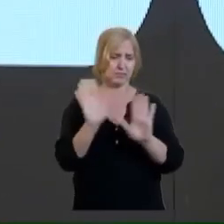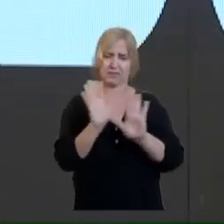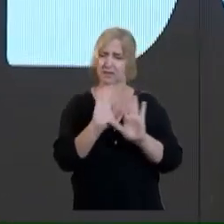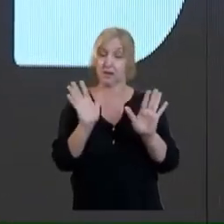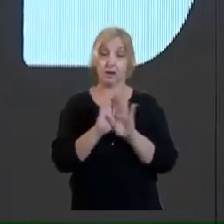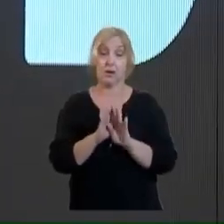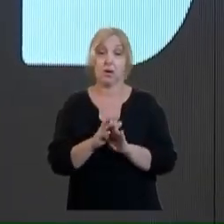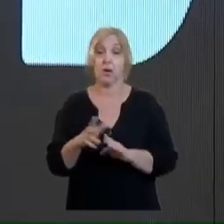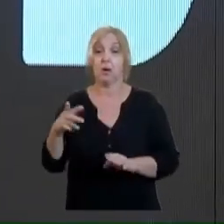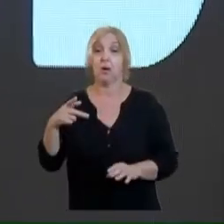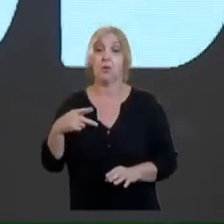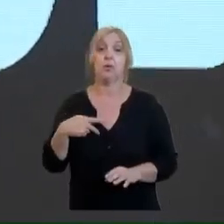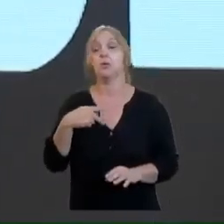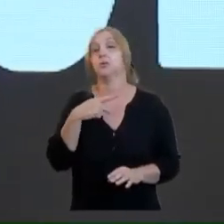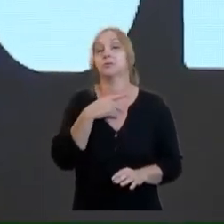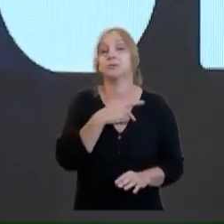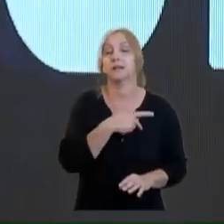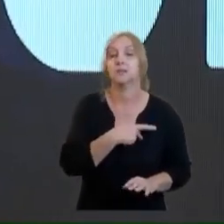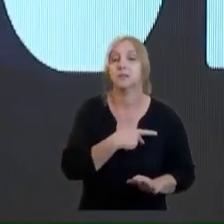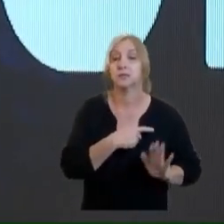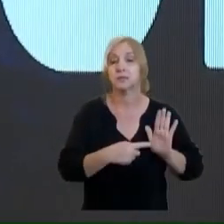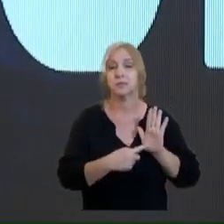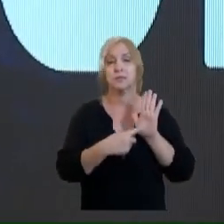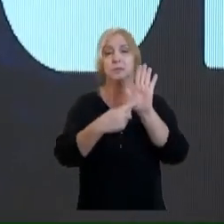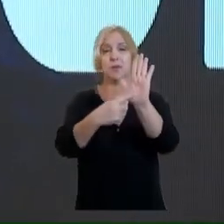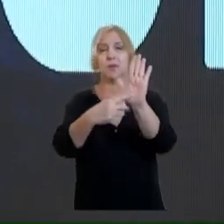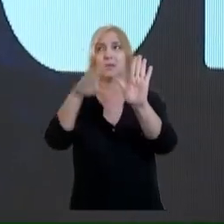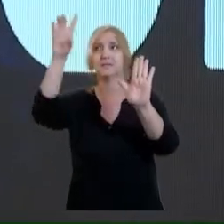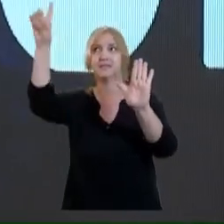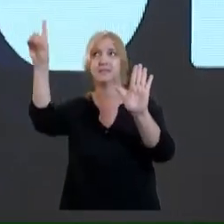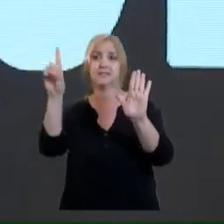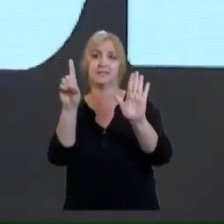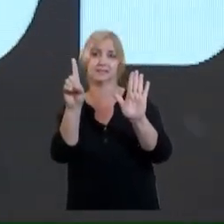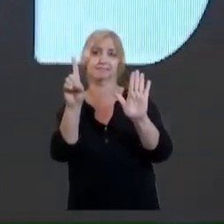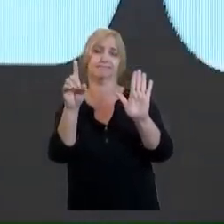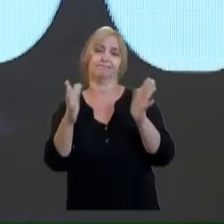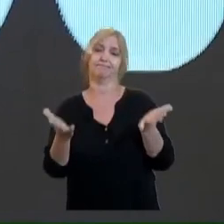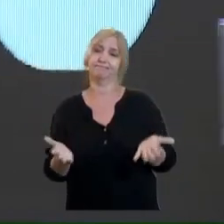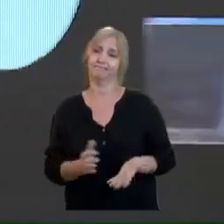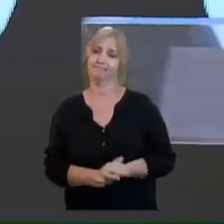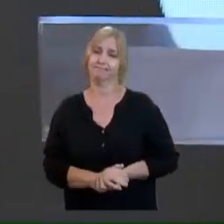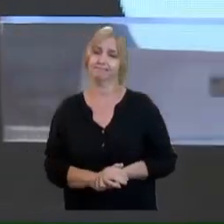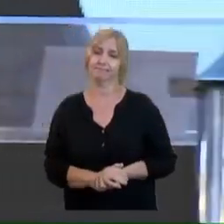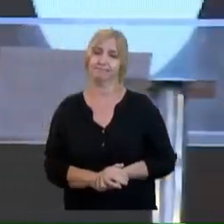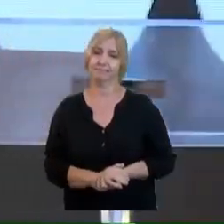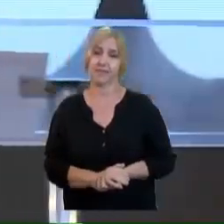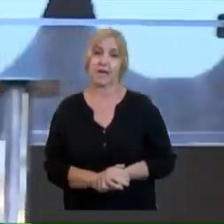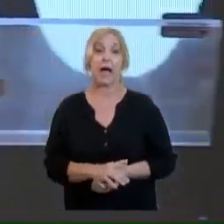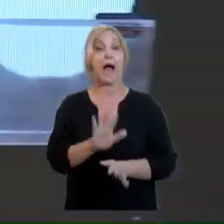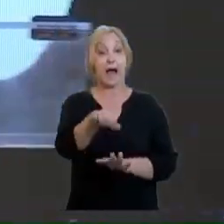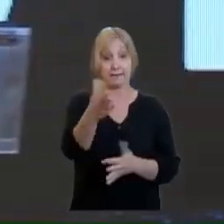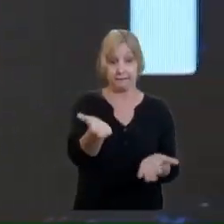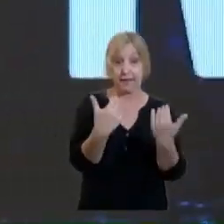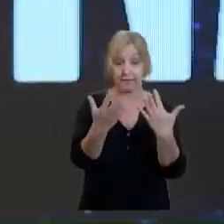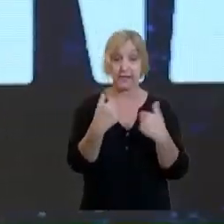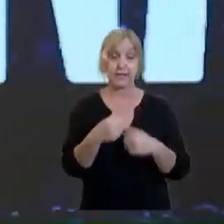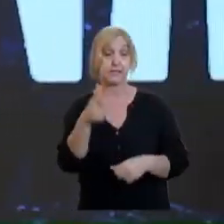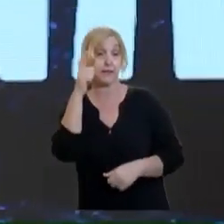quando os pastores não levam as pessoas a conhecerem Deus, dizendo: olha, você vai ganhar